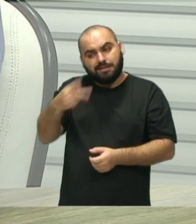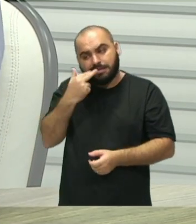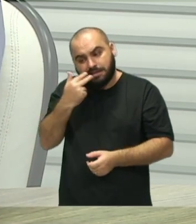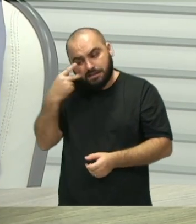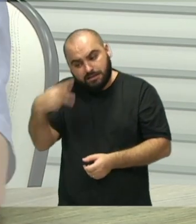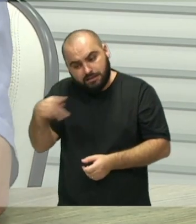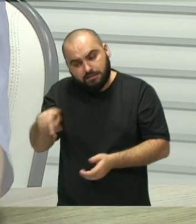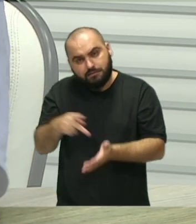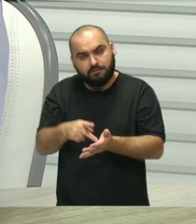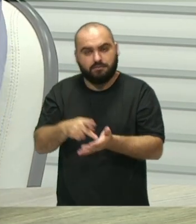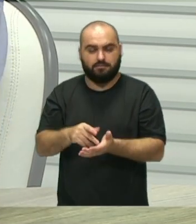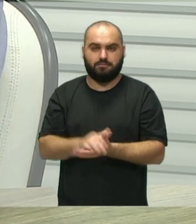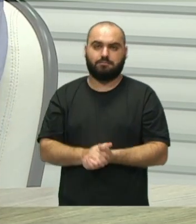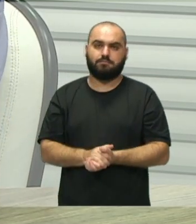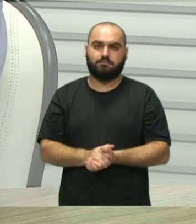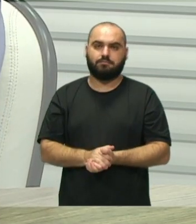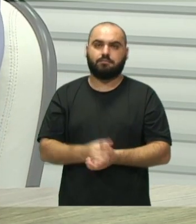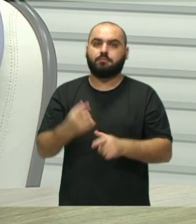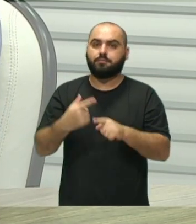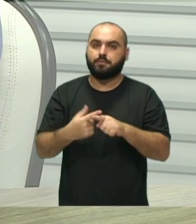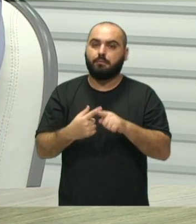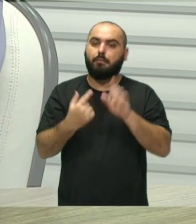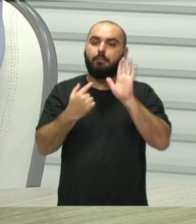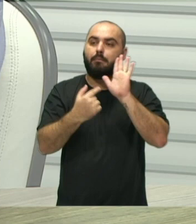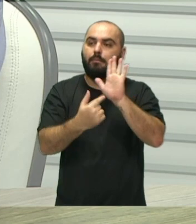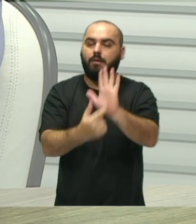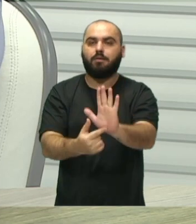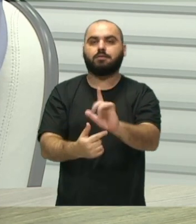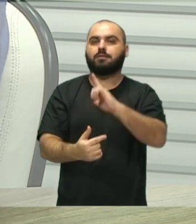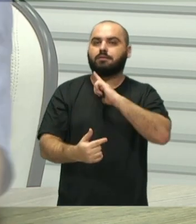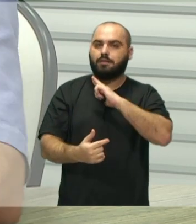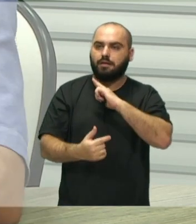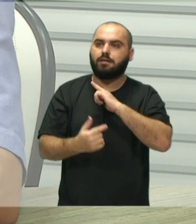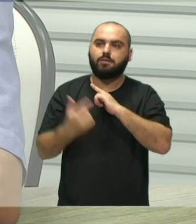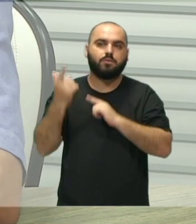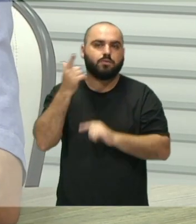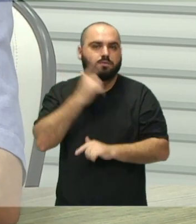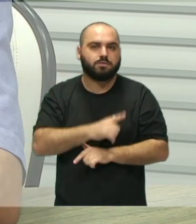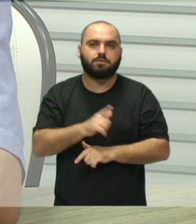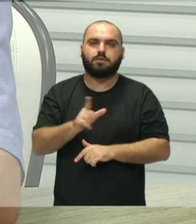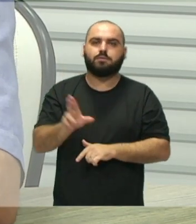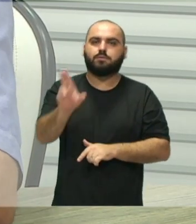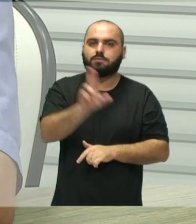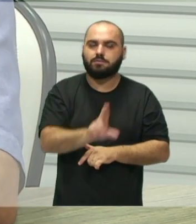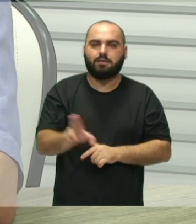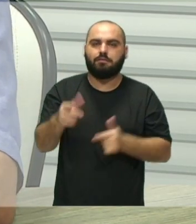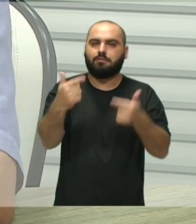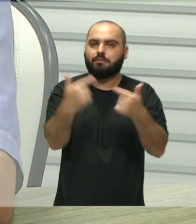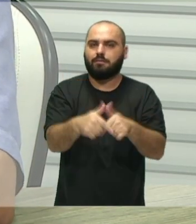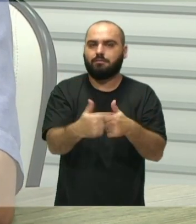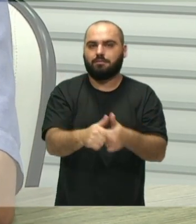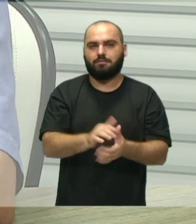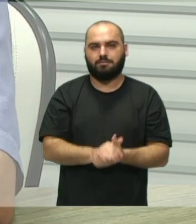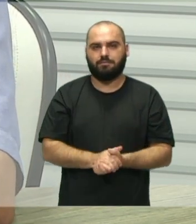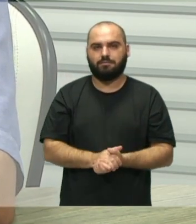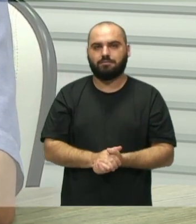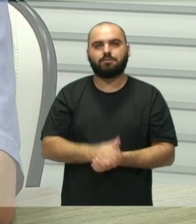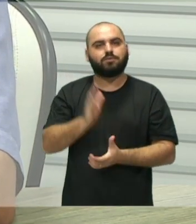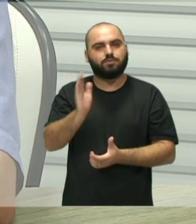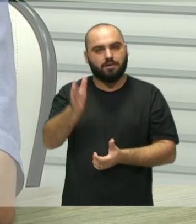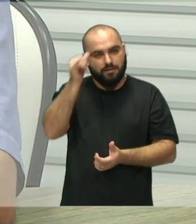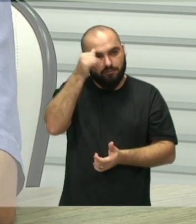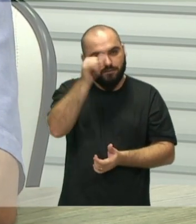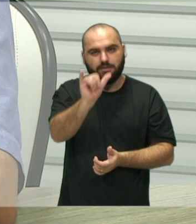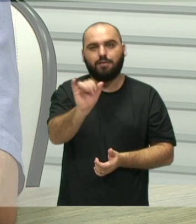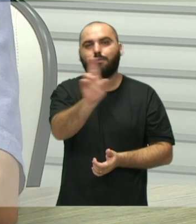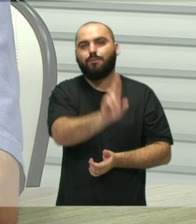gente, a partir da oferta de uma forma de você se locomover nos pequenos deslocamentos, você inibir o uso, né, do